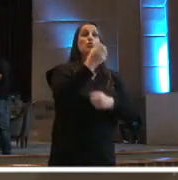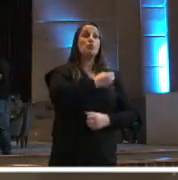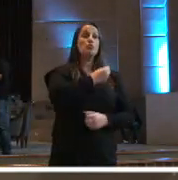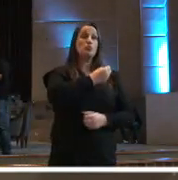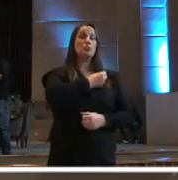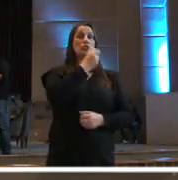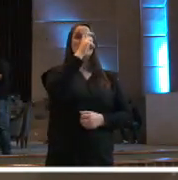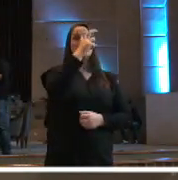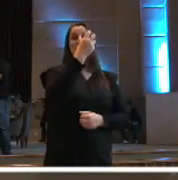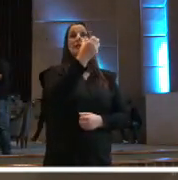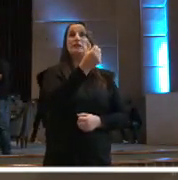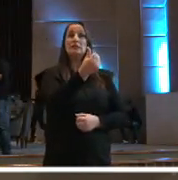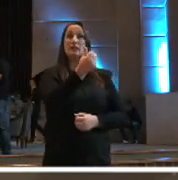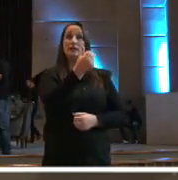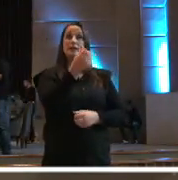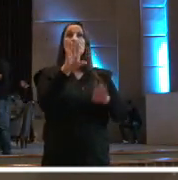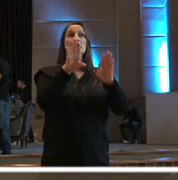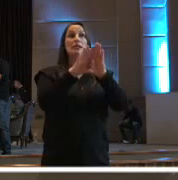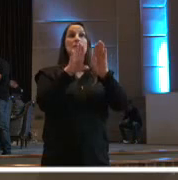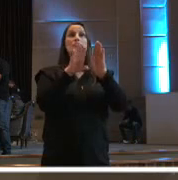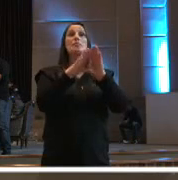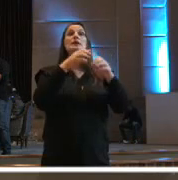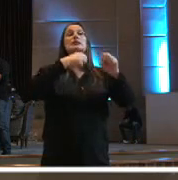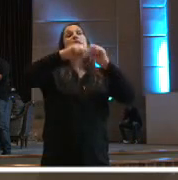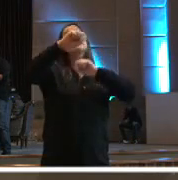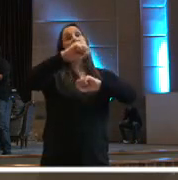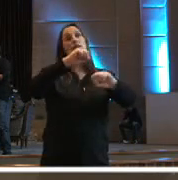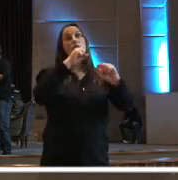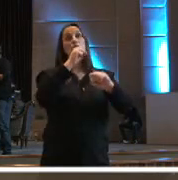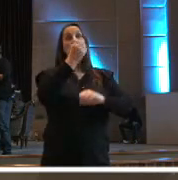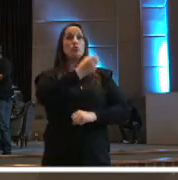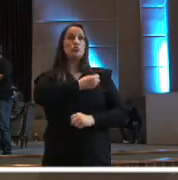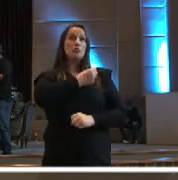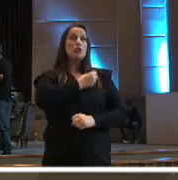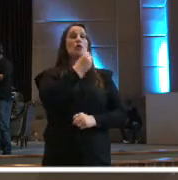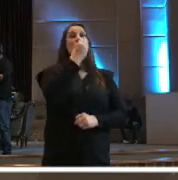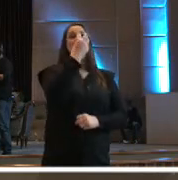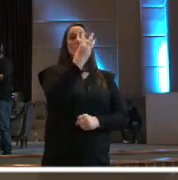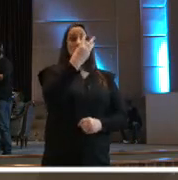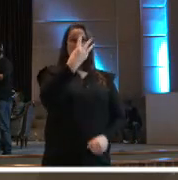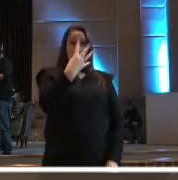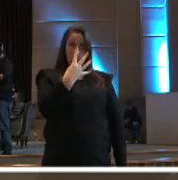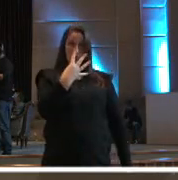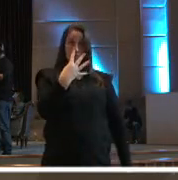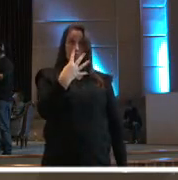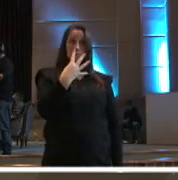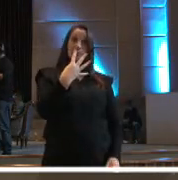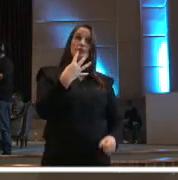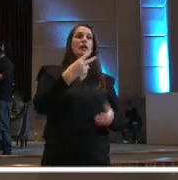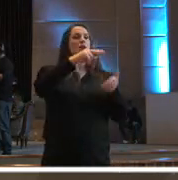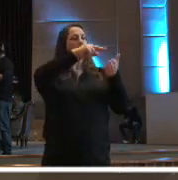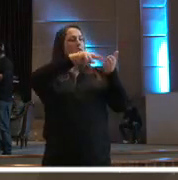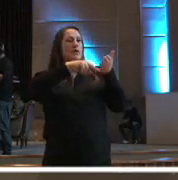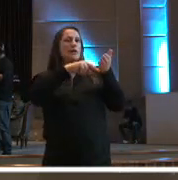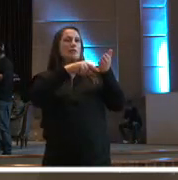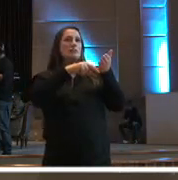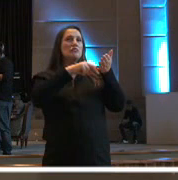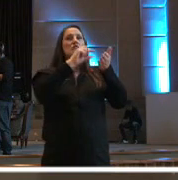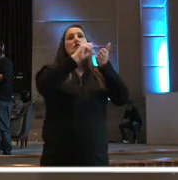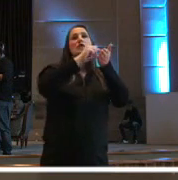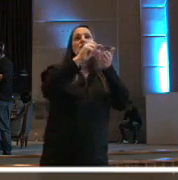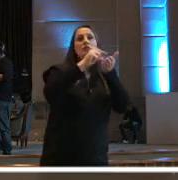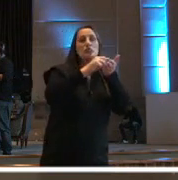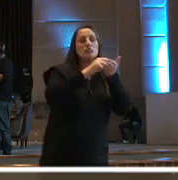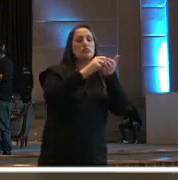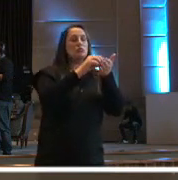Salmo 34. Então hoje a gente vai ler pedaços desses salmos à medida que a gente for